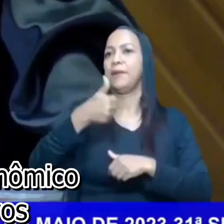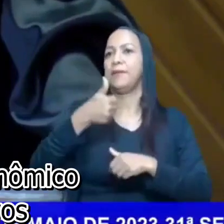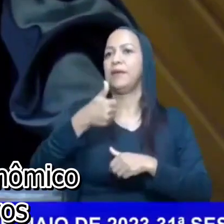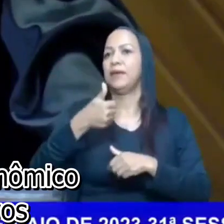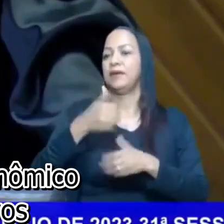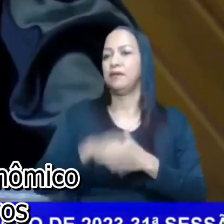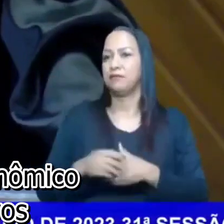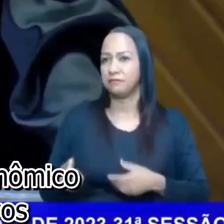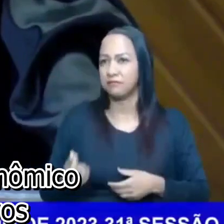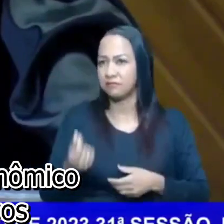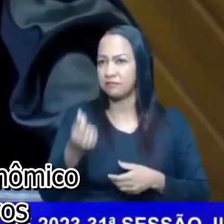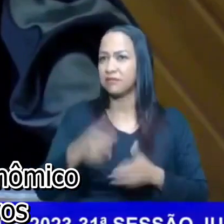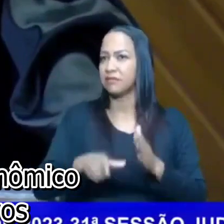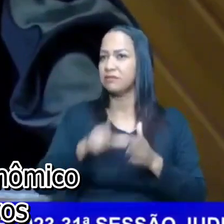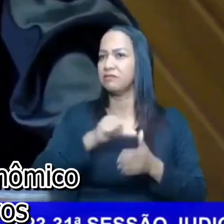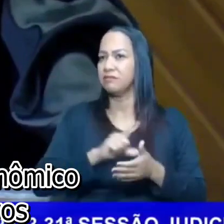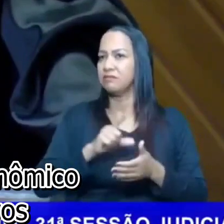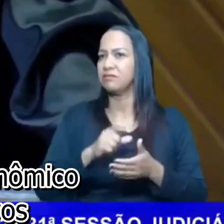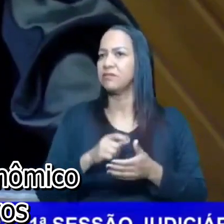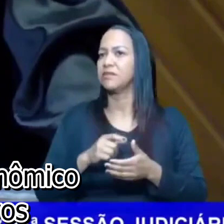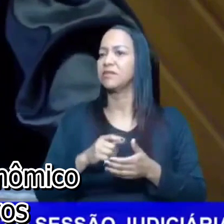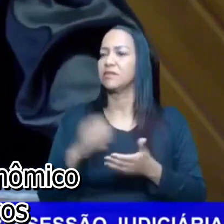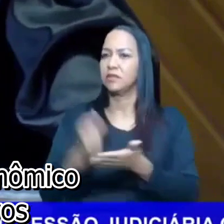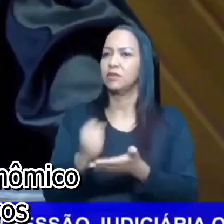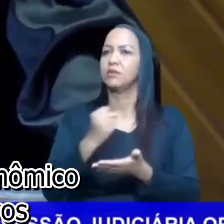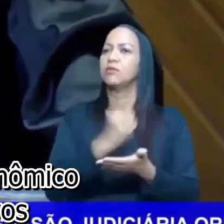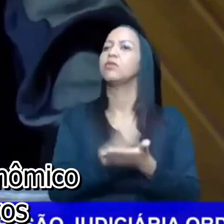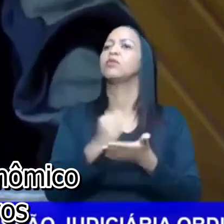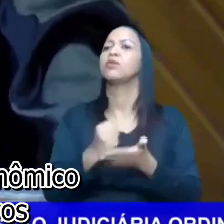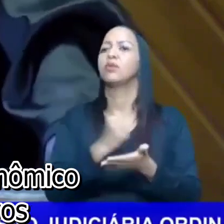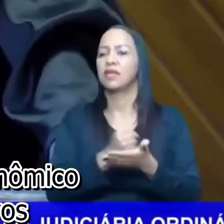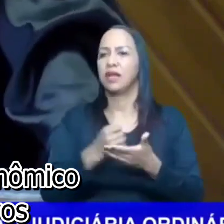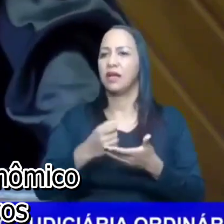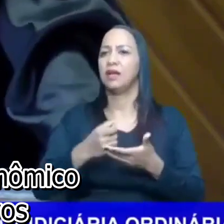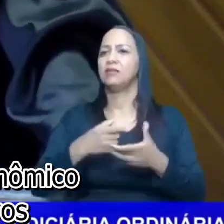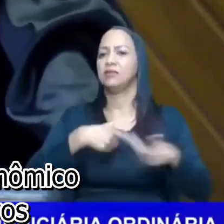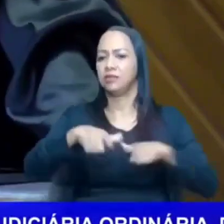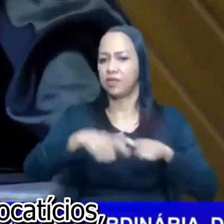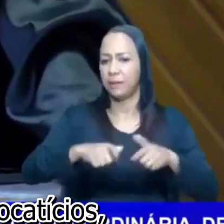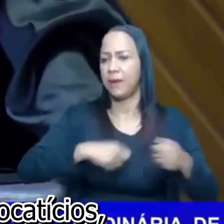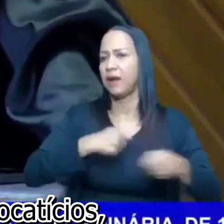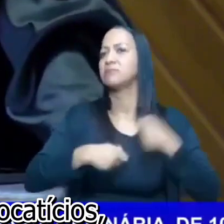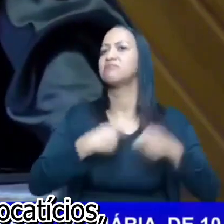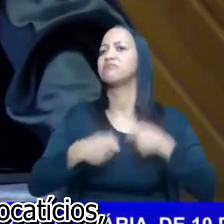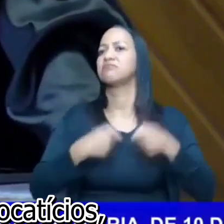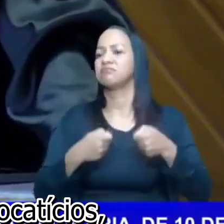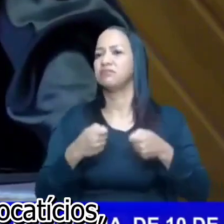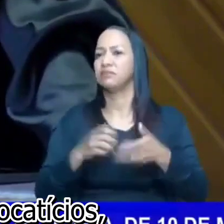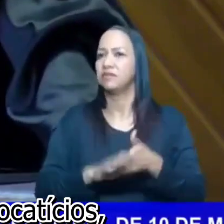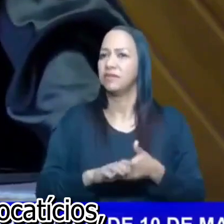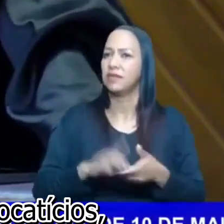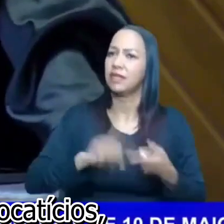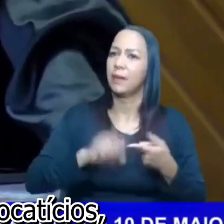caráter antieconômico da contratação de serviços administrativos, de coordenadores de campanha e serviços advocatícios,